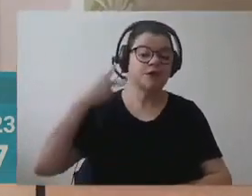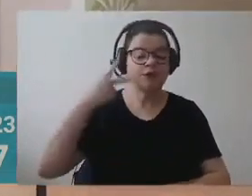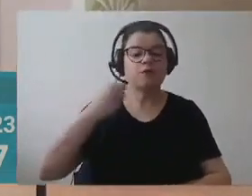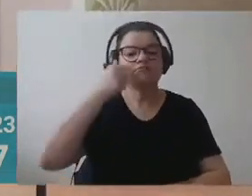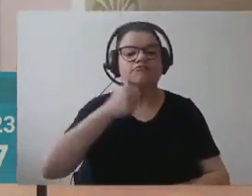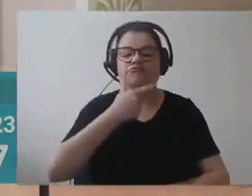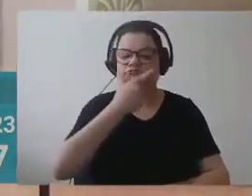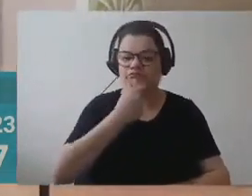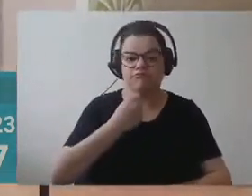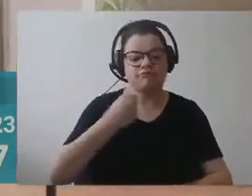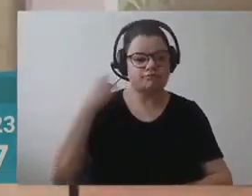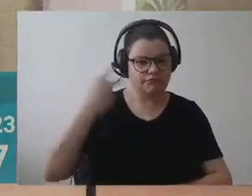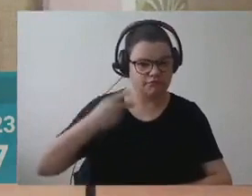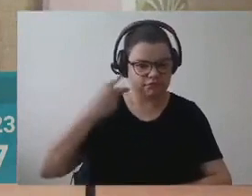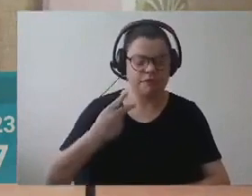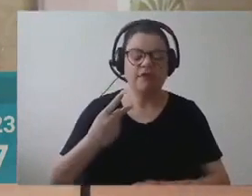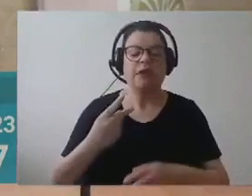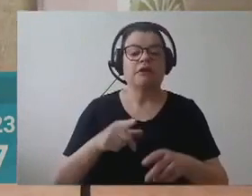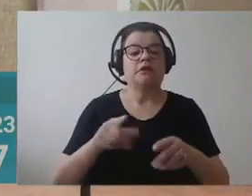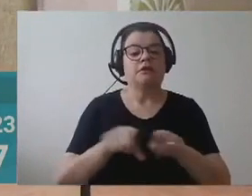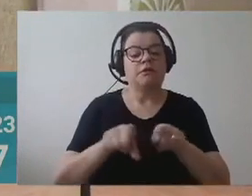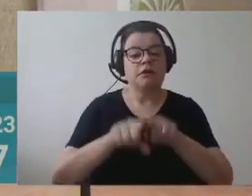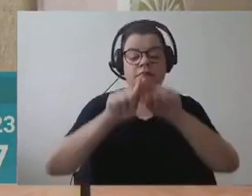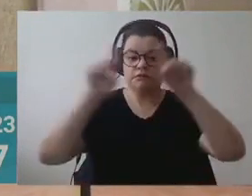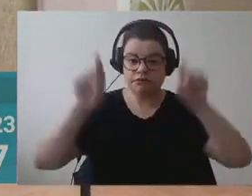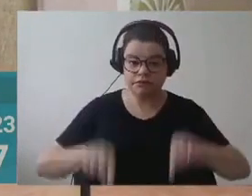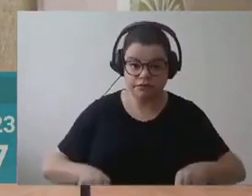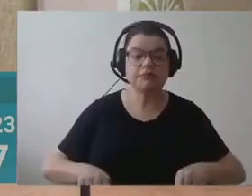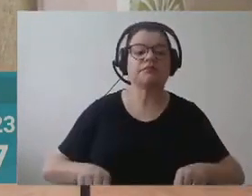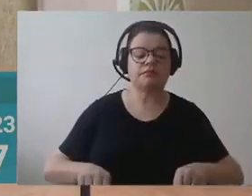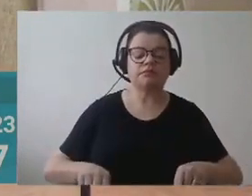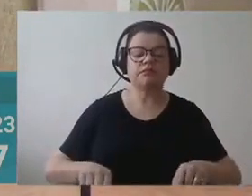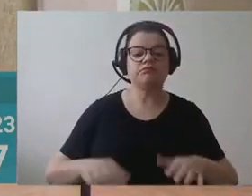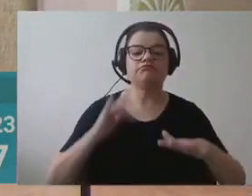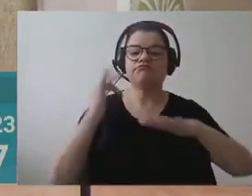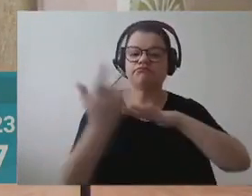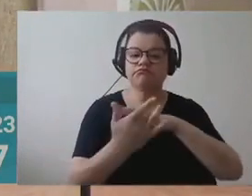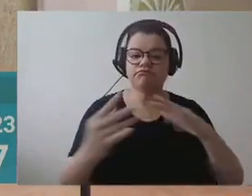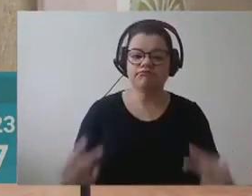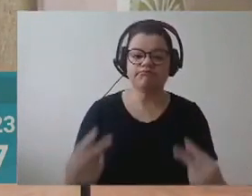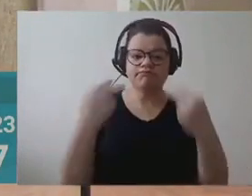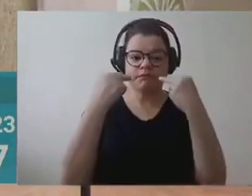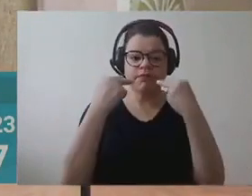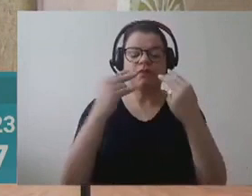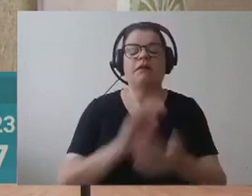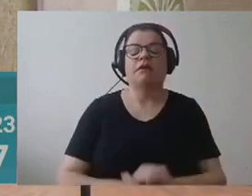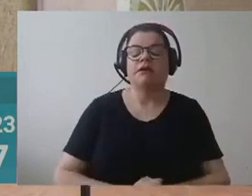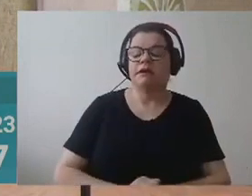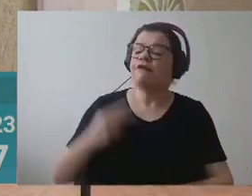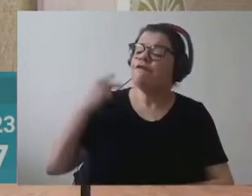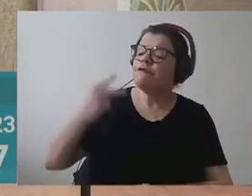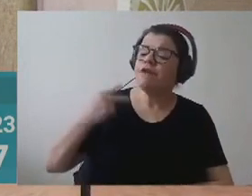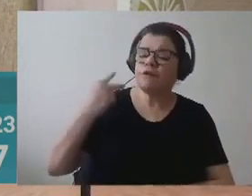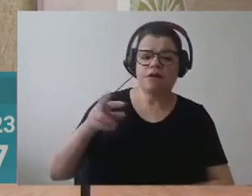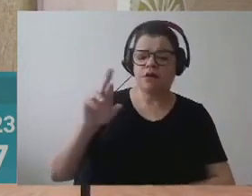casa, quem nos acompanha pelas redes sociais. Primeiramente, do vereador Rodrigo, faço-se as suas